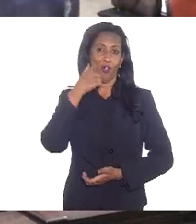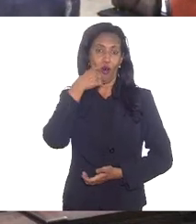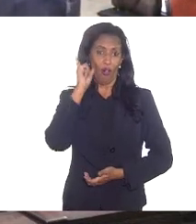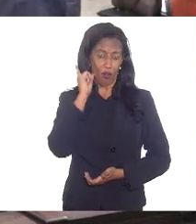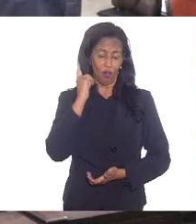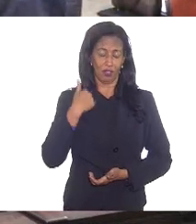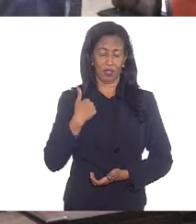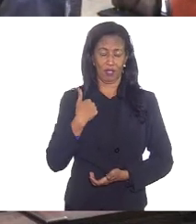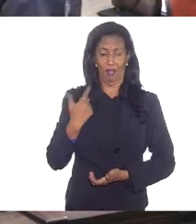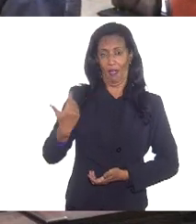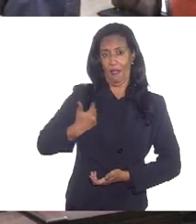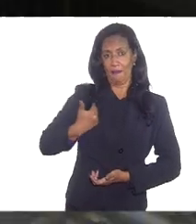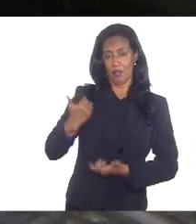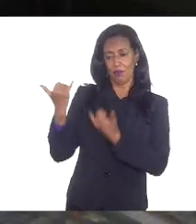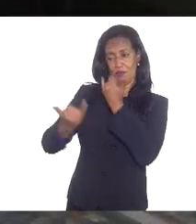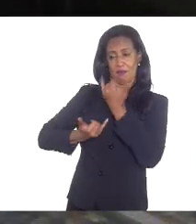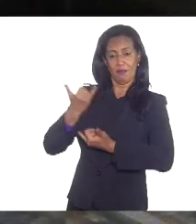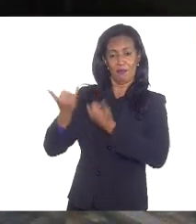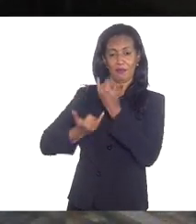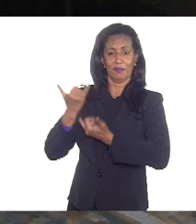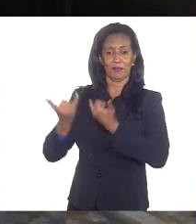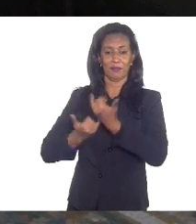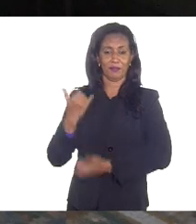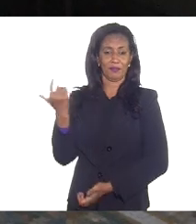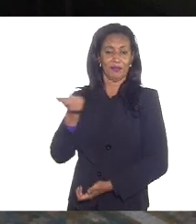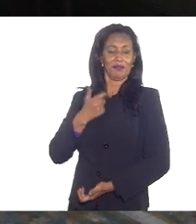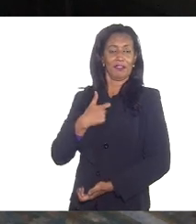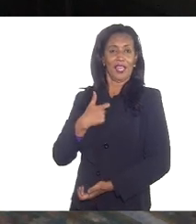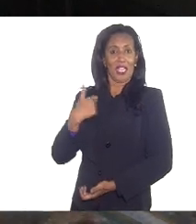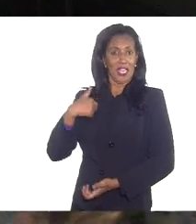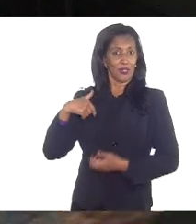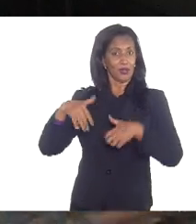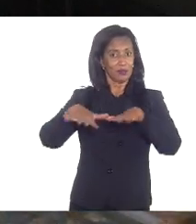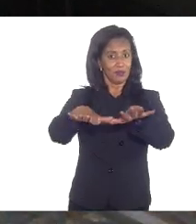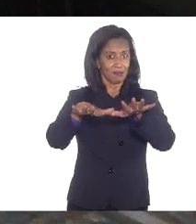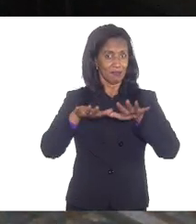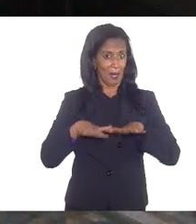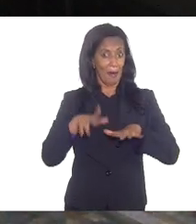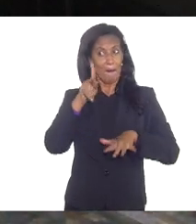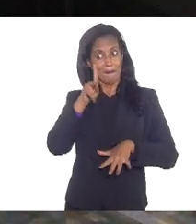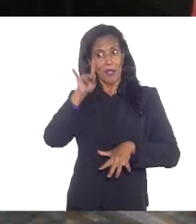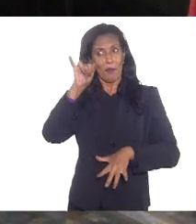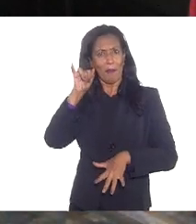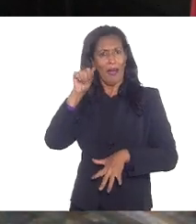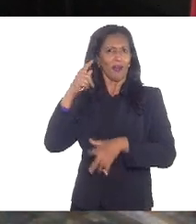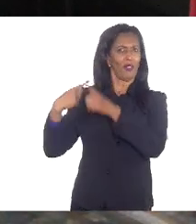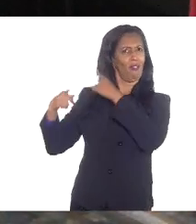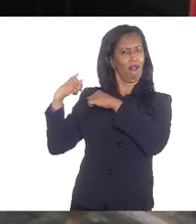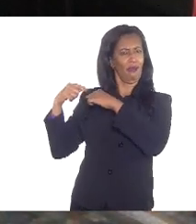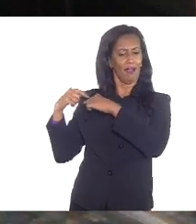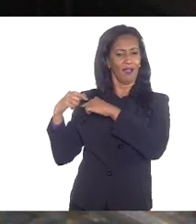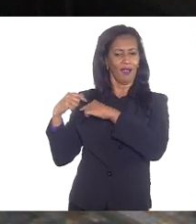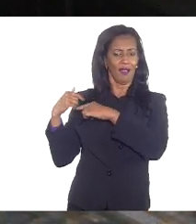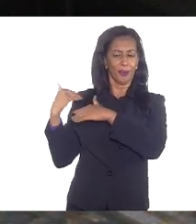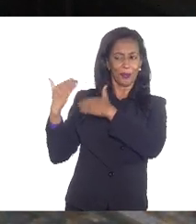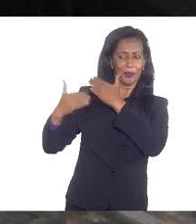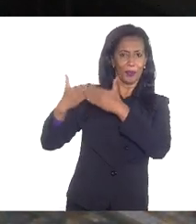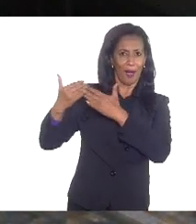colega meu brincou comigo aqui. Eu estou nesse plenário, quer dizer, meu pai já estava nesse plenário, eu vim nesse